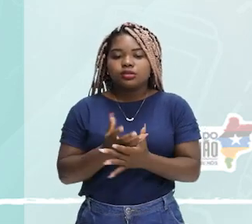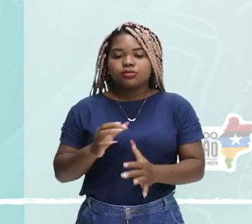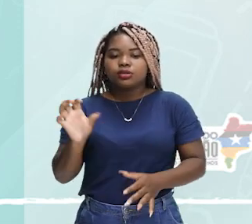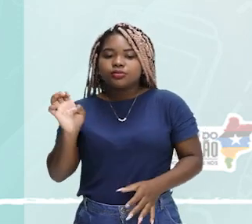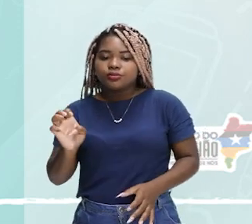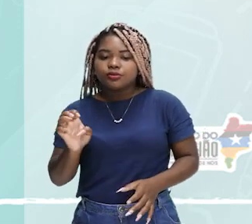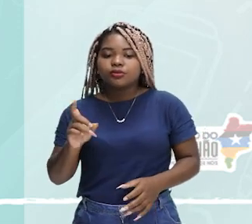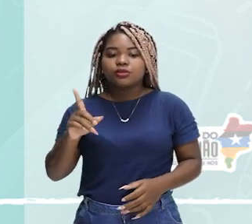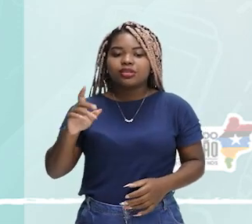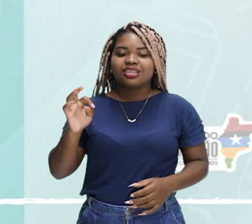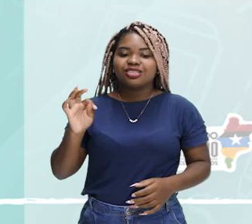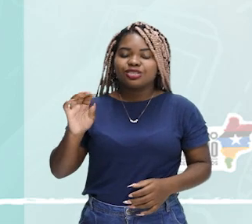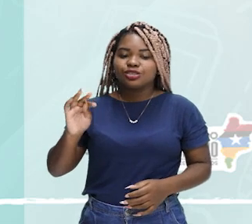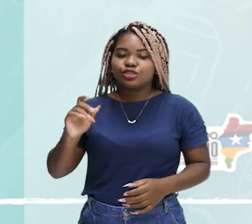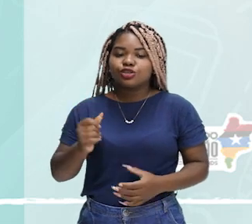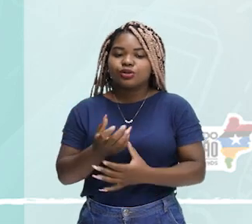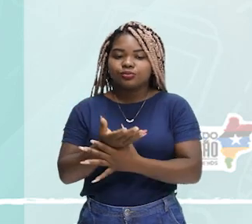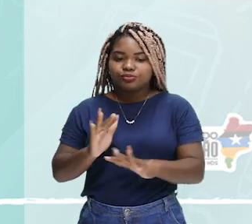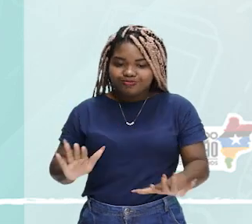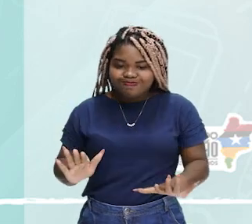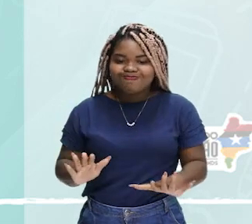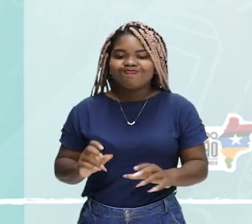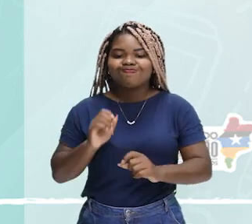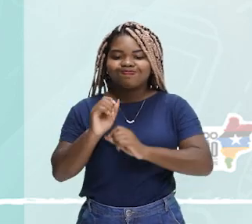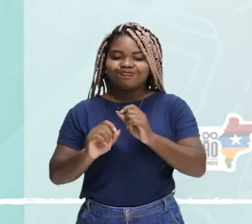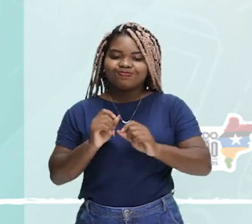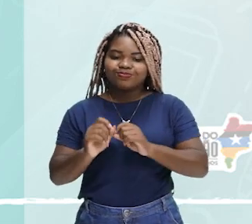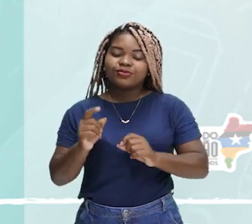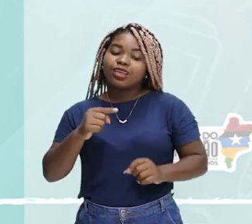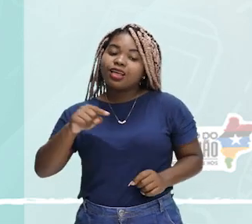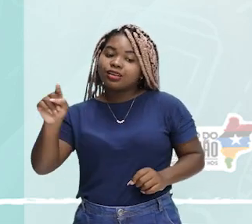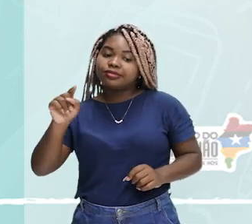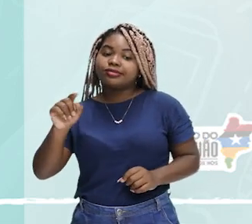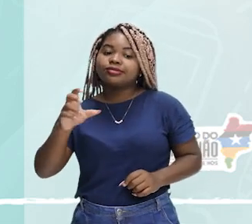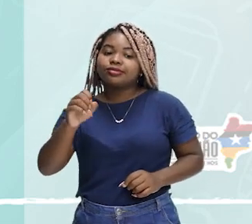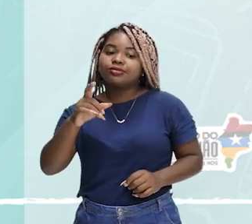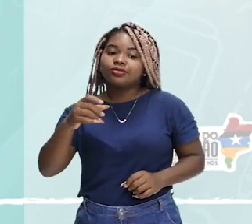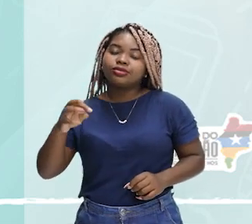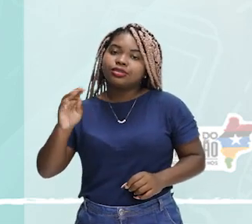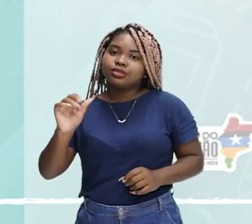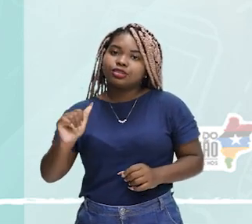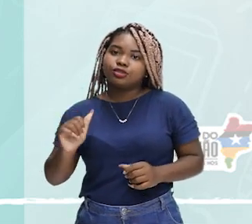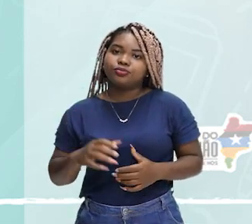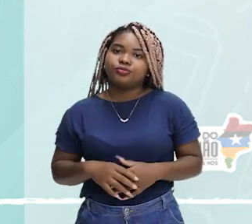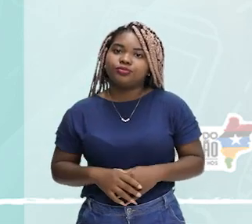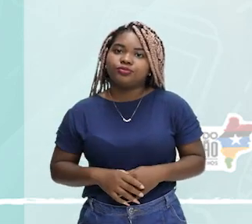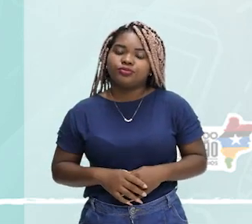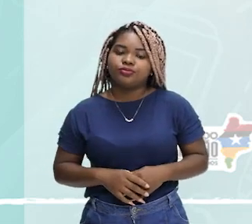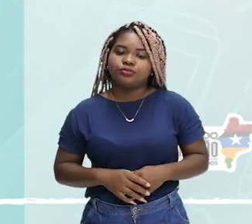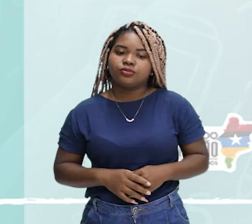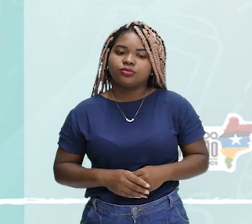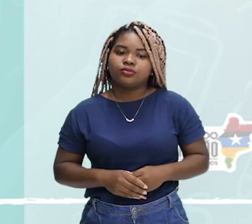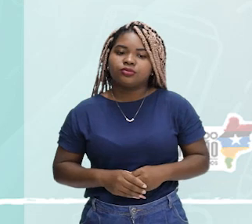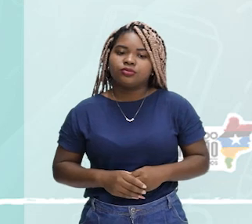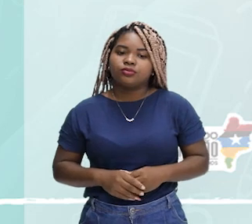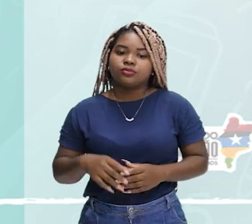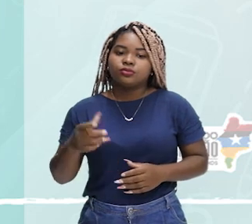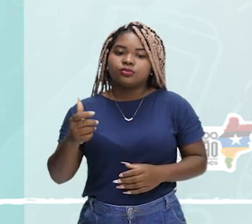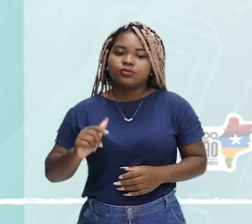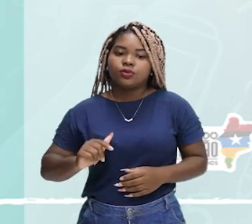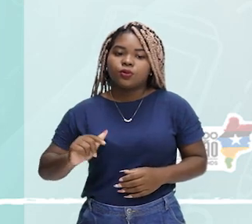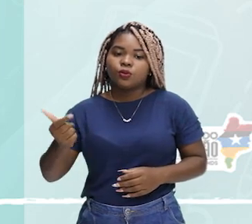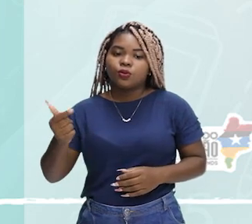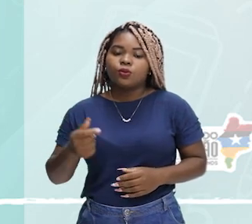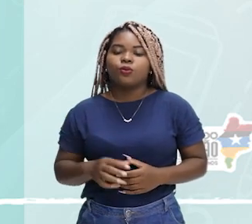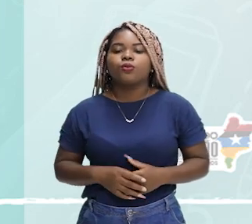destrói, acentua-se por se tratar de uma oxítona terminada em OI, que é um ditongo aberto. Vamos lá para a próxima. Uma